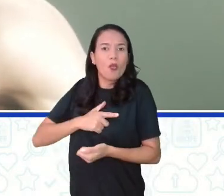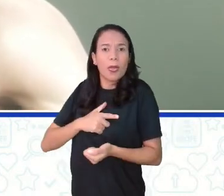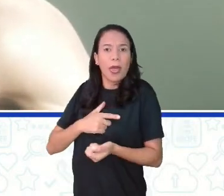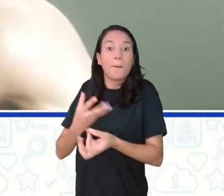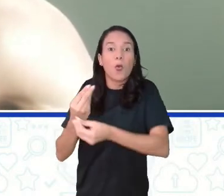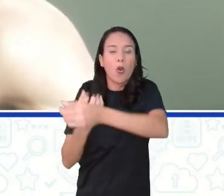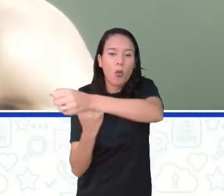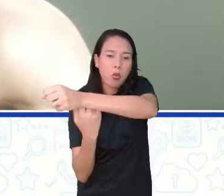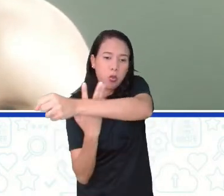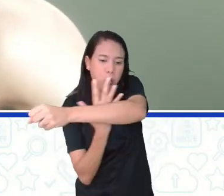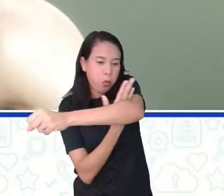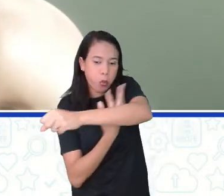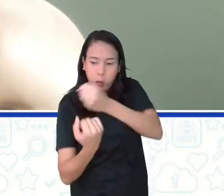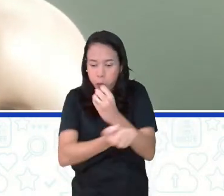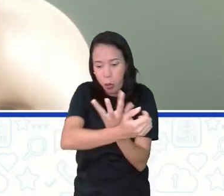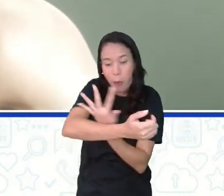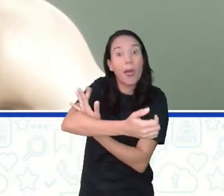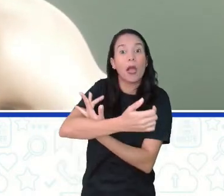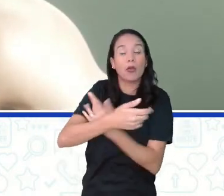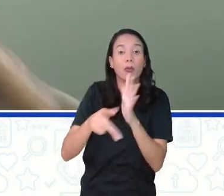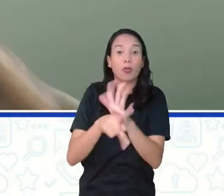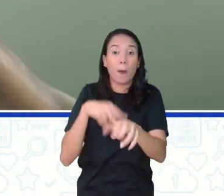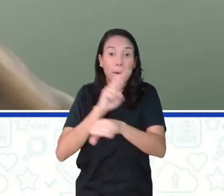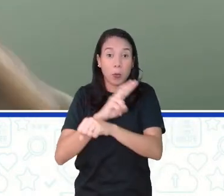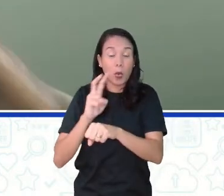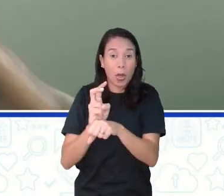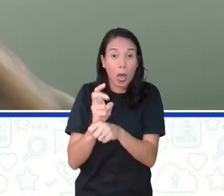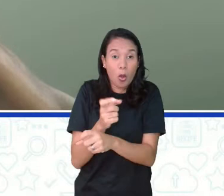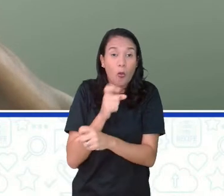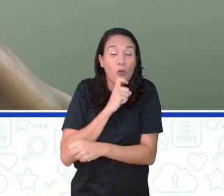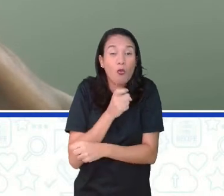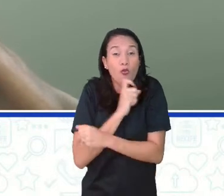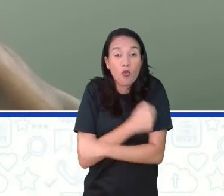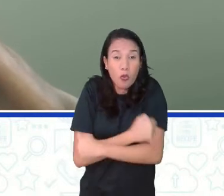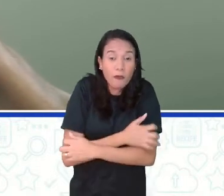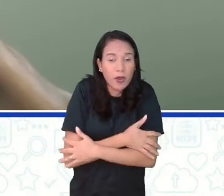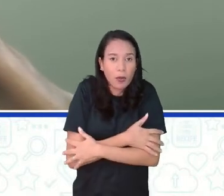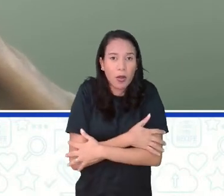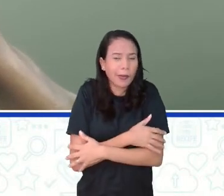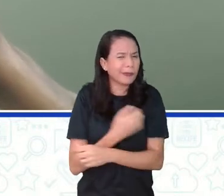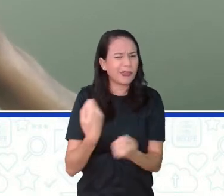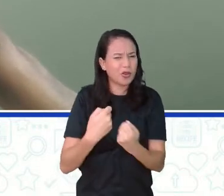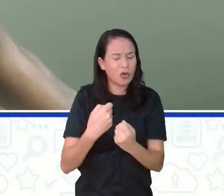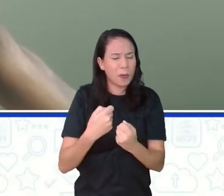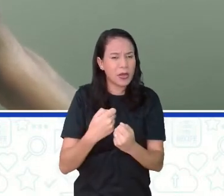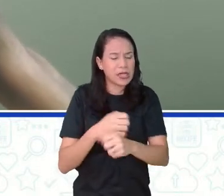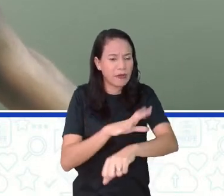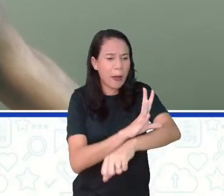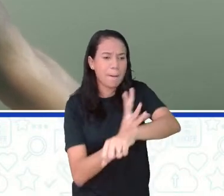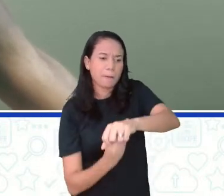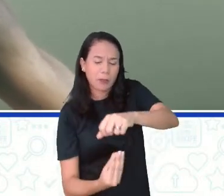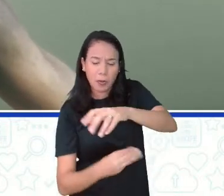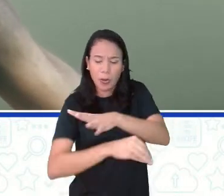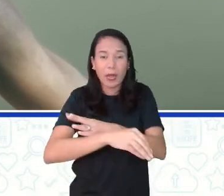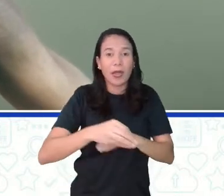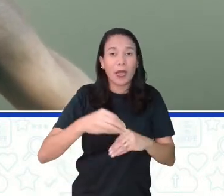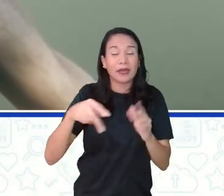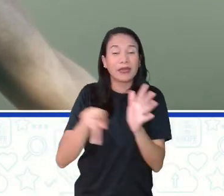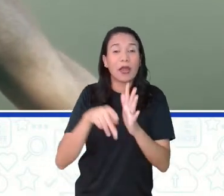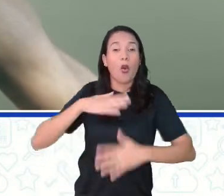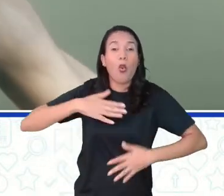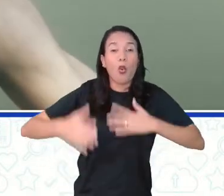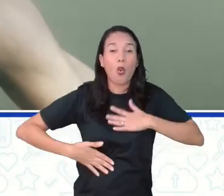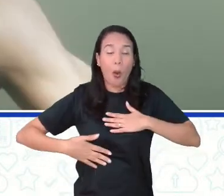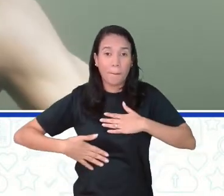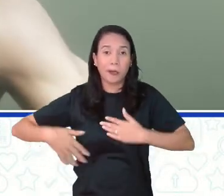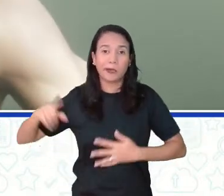para proteger do frio, com o aquecimento da terra. Então, aí já não era necessário. Antes ele andava mais recurvado, até